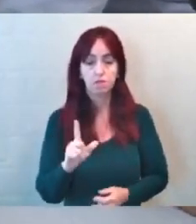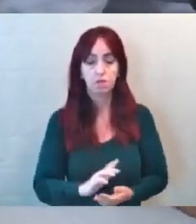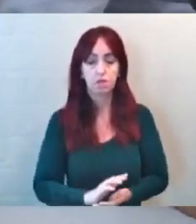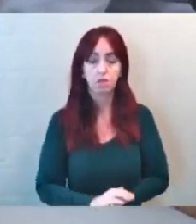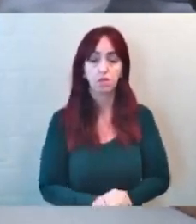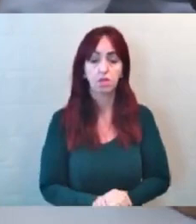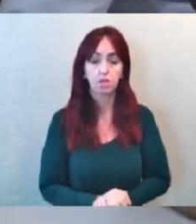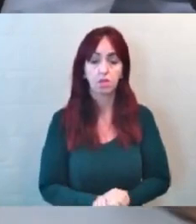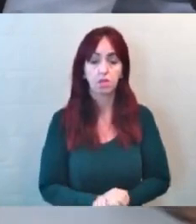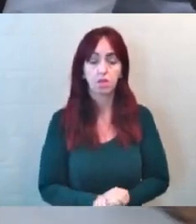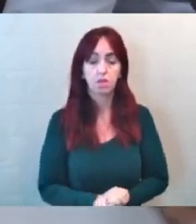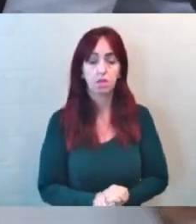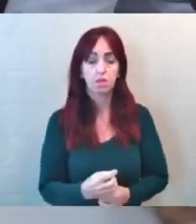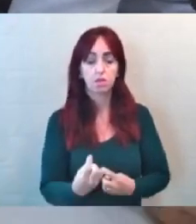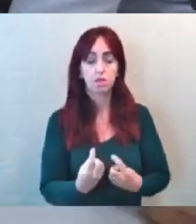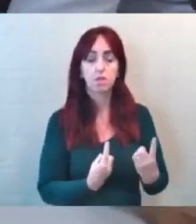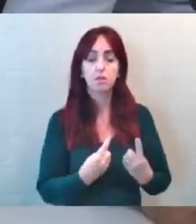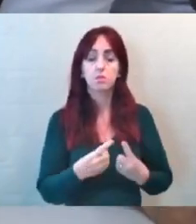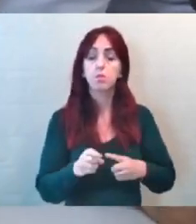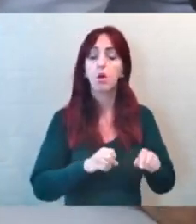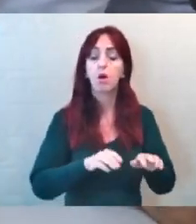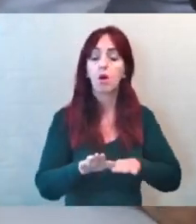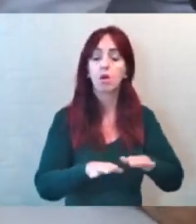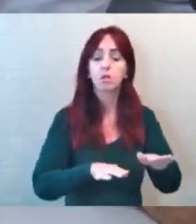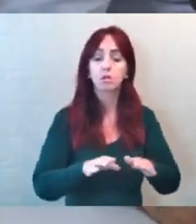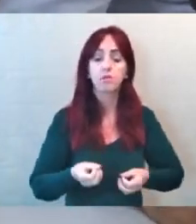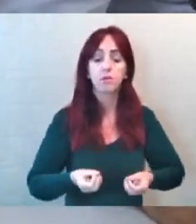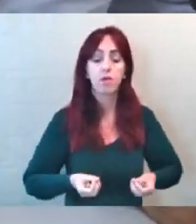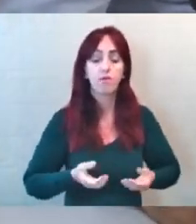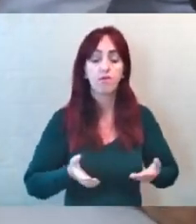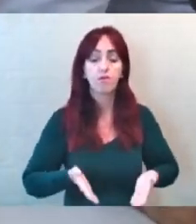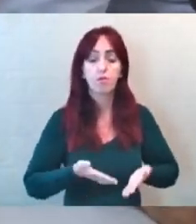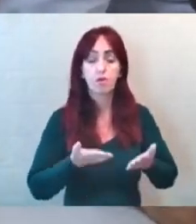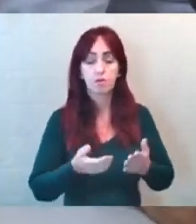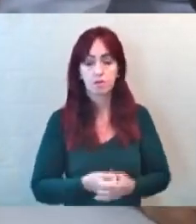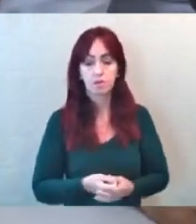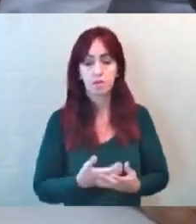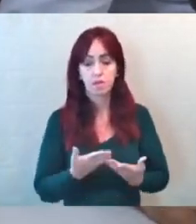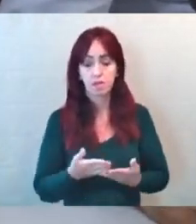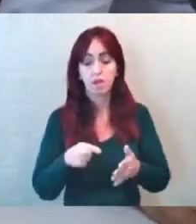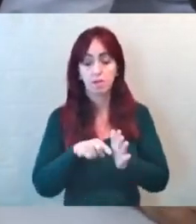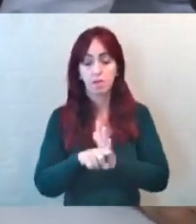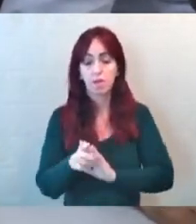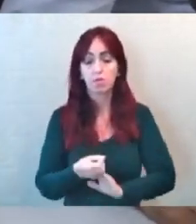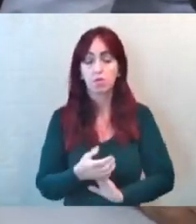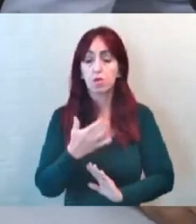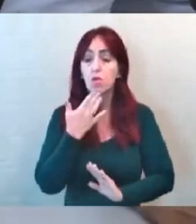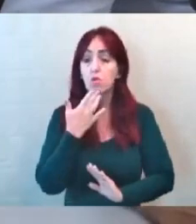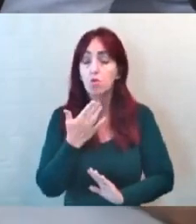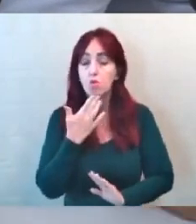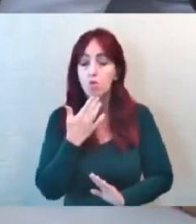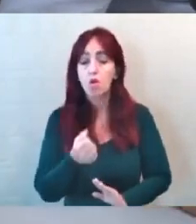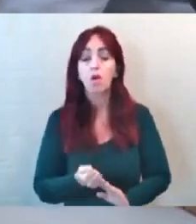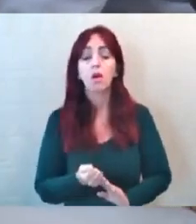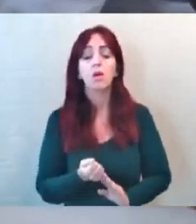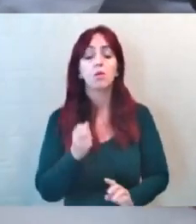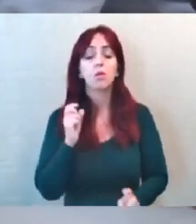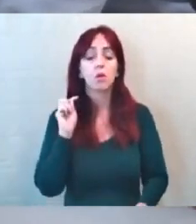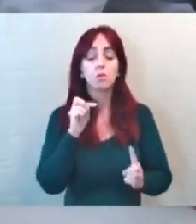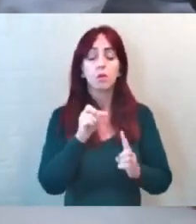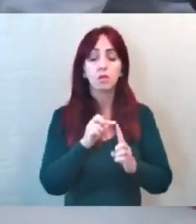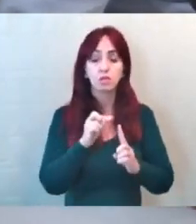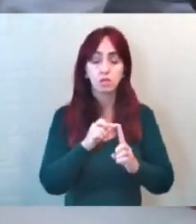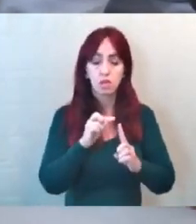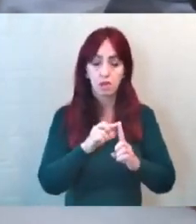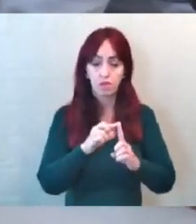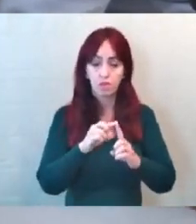sem anuência. Em razão disso, pergunto ao senhor, qual é a posição da Sumob quanto ao recebimento do subsídio